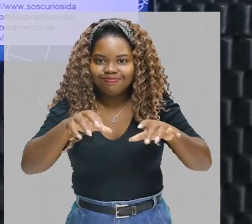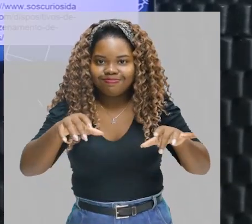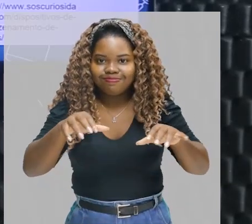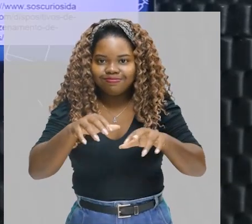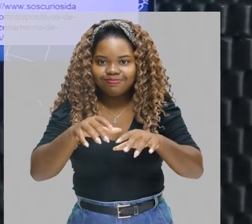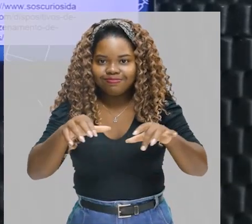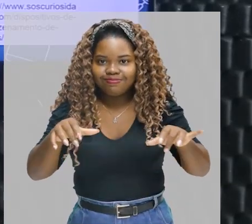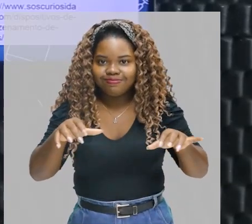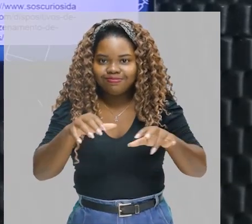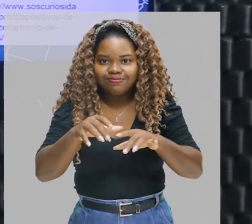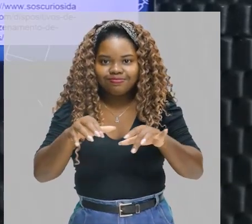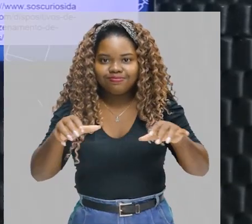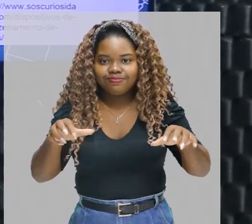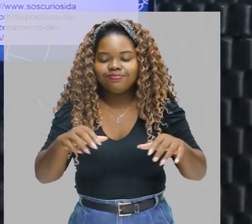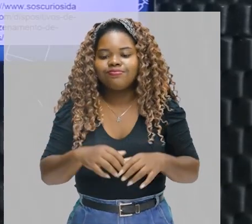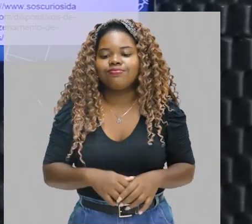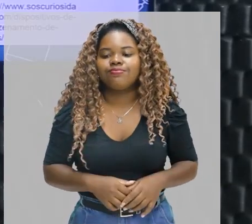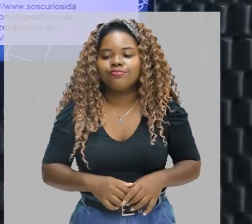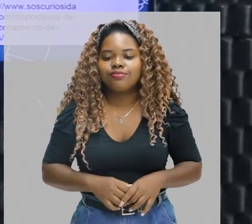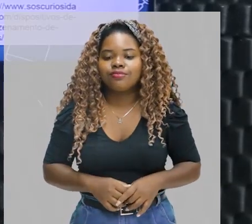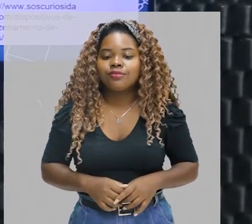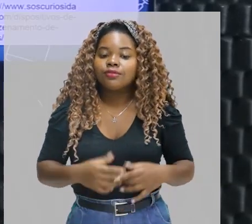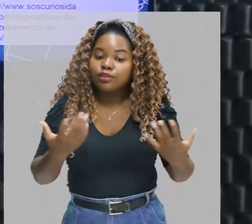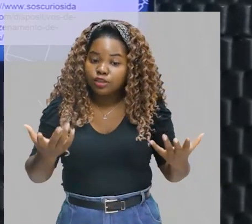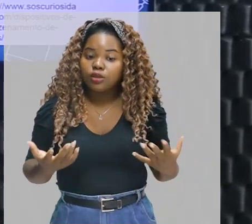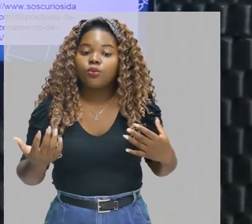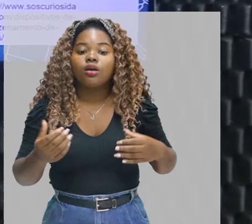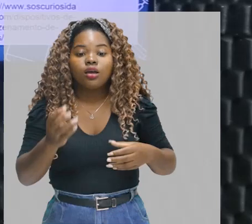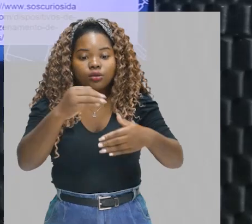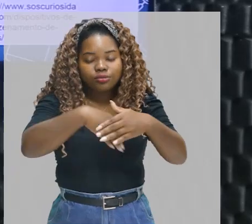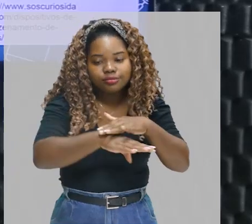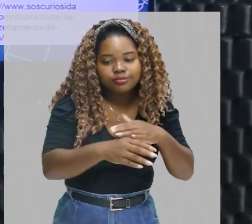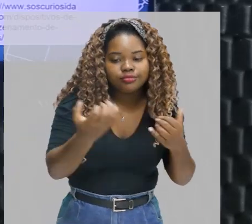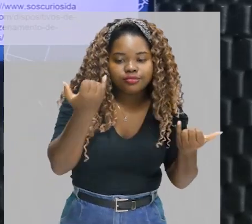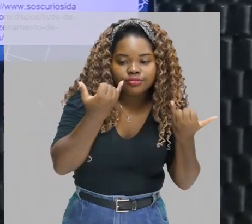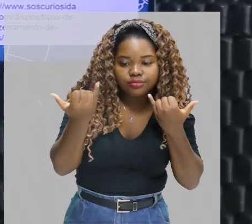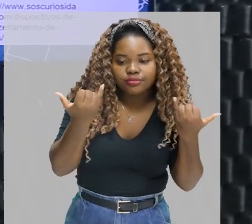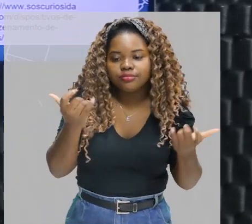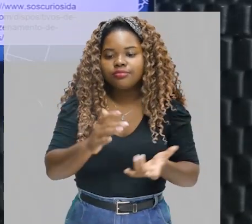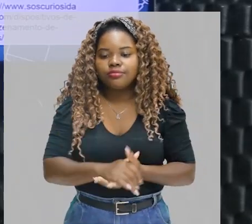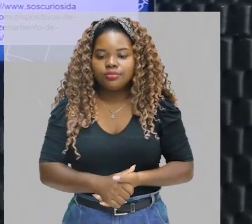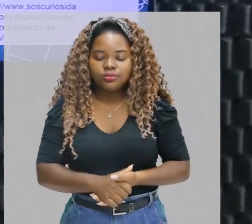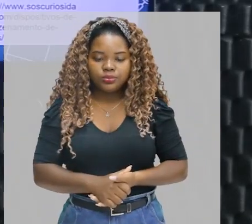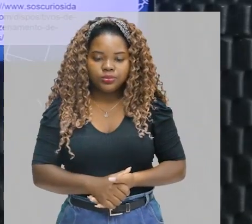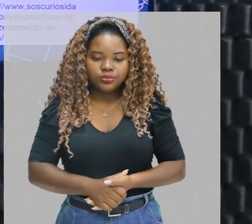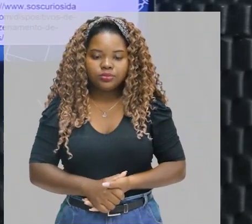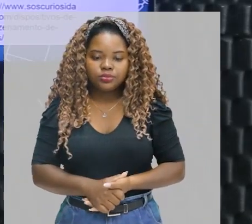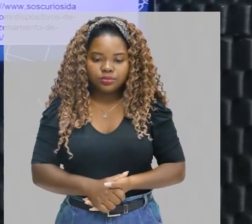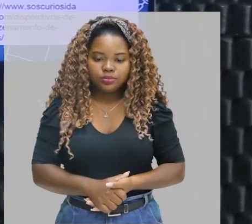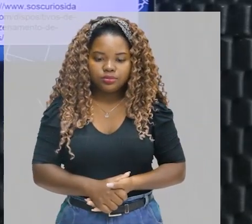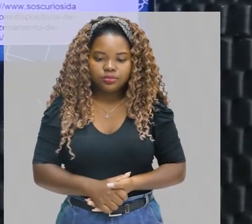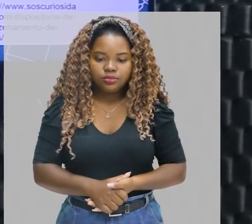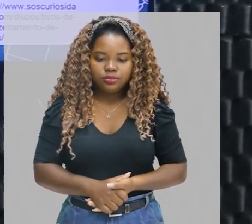o armazenamento de uma informação em forma de música, ok?